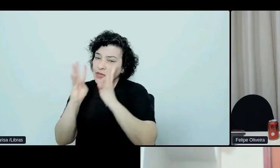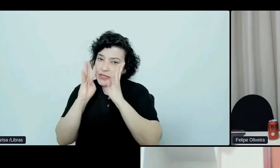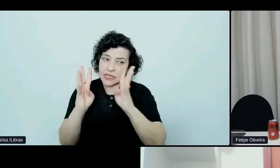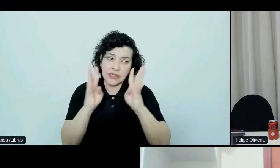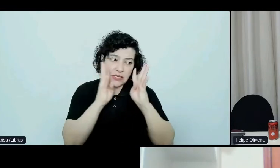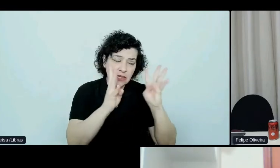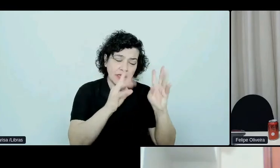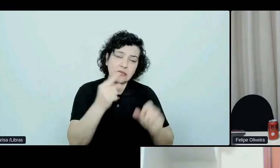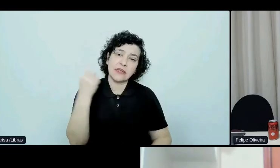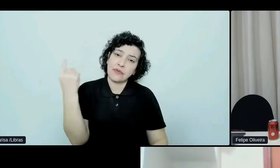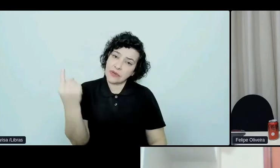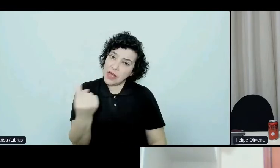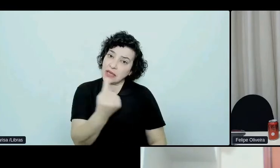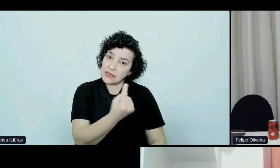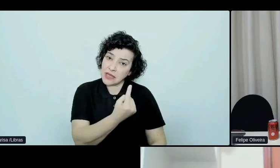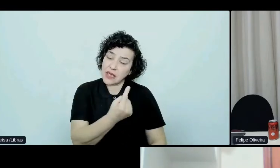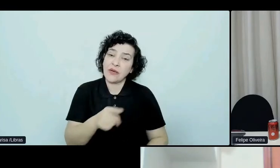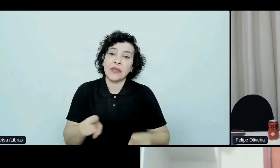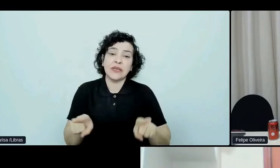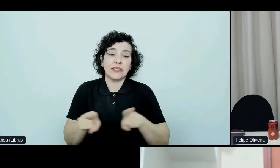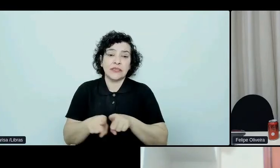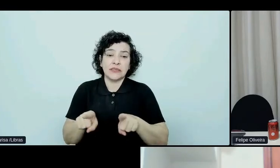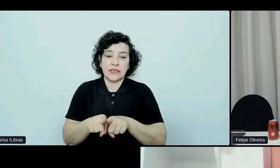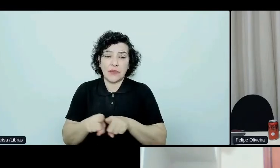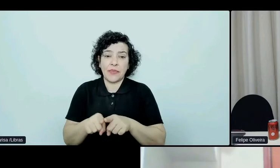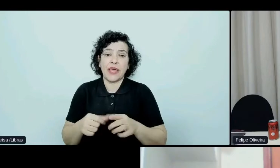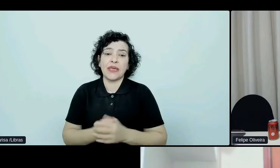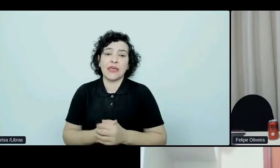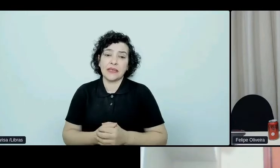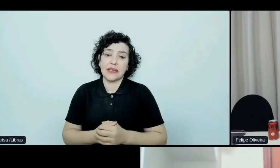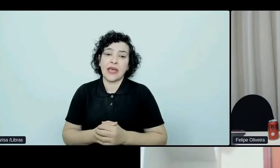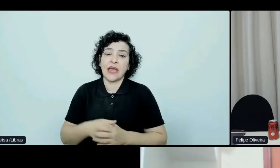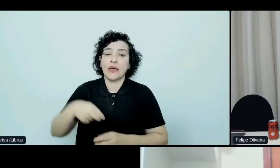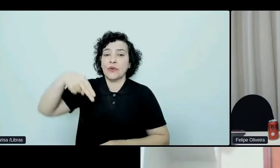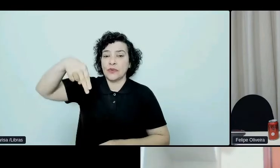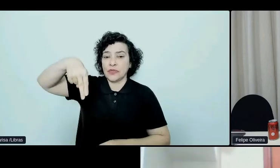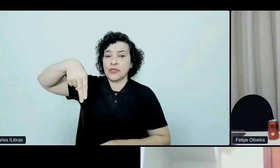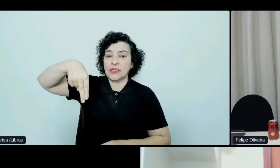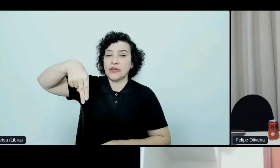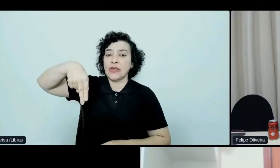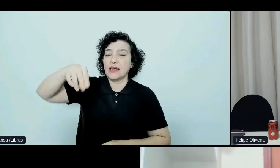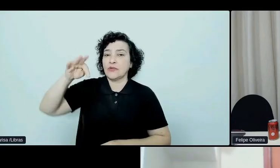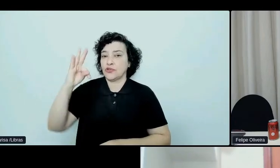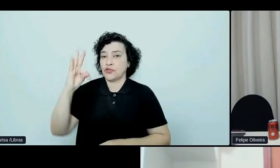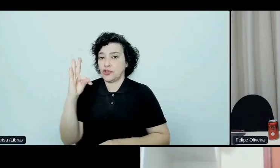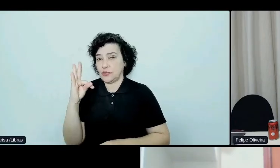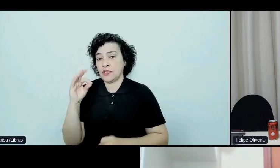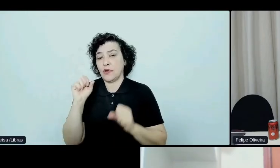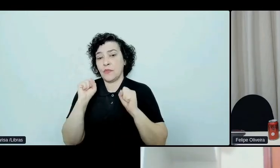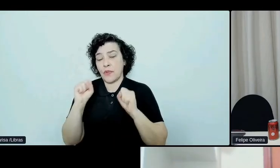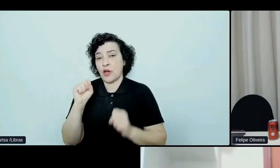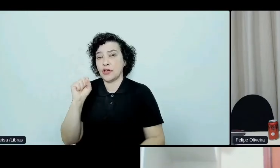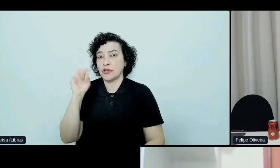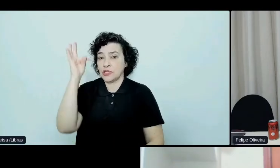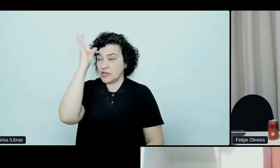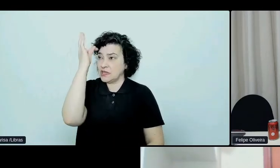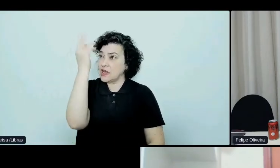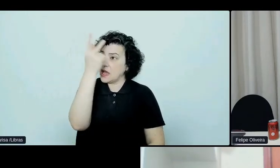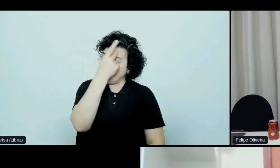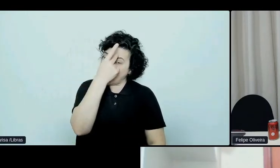Agora foi. O ideal seria que, quando se tem entrevista, todos fossem olhados como únicos,